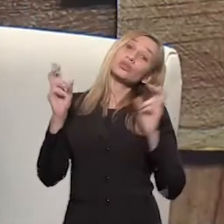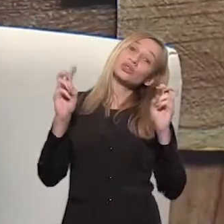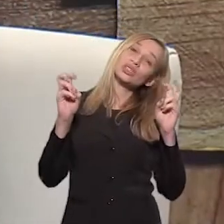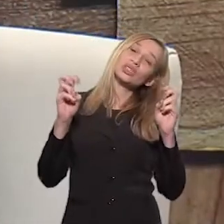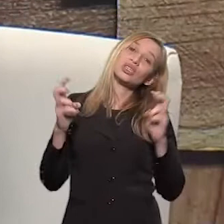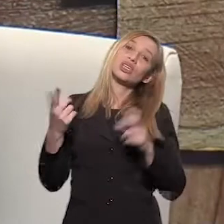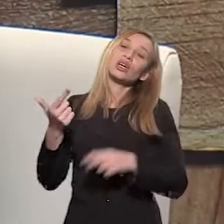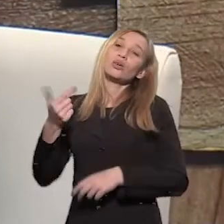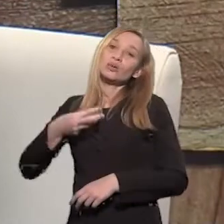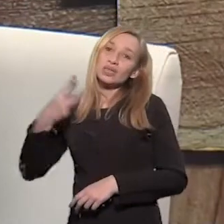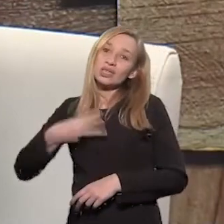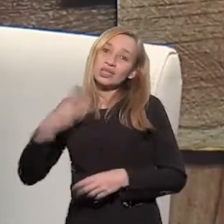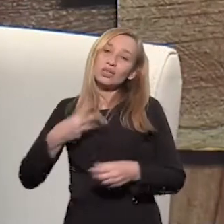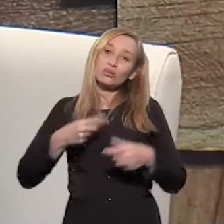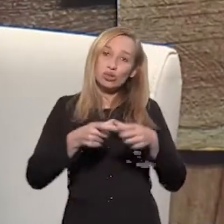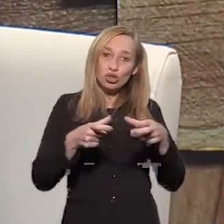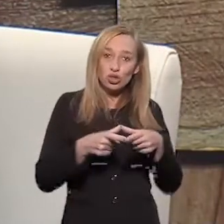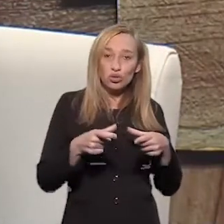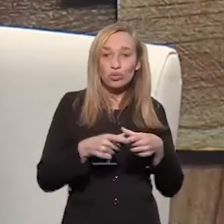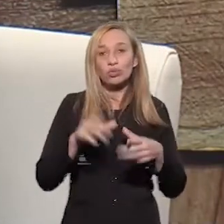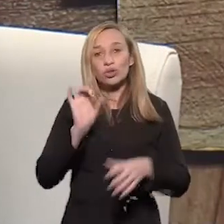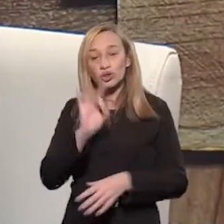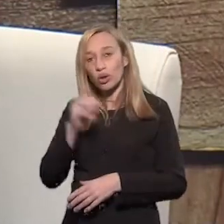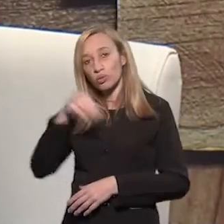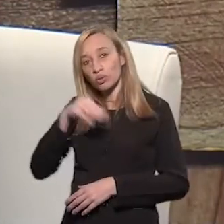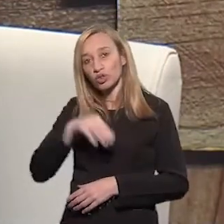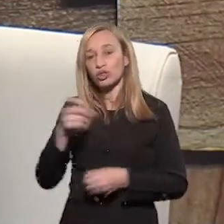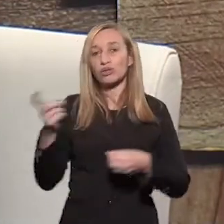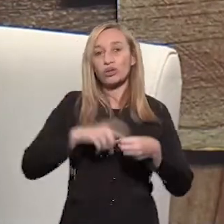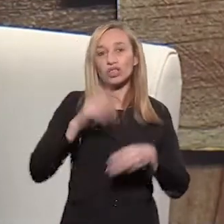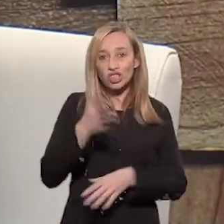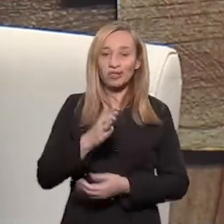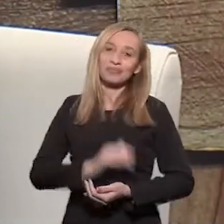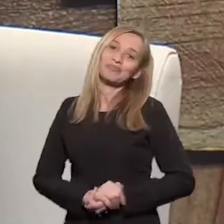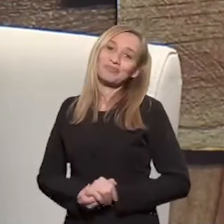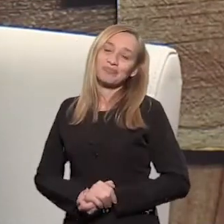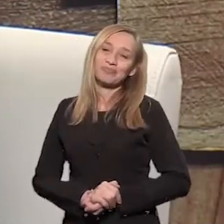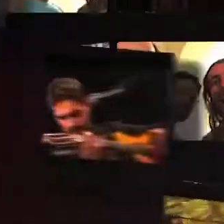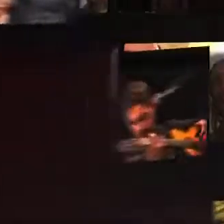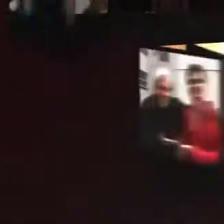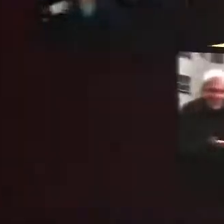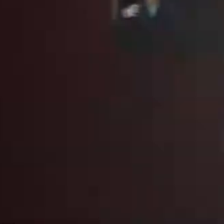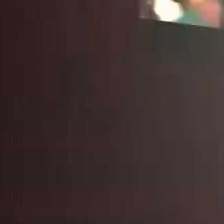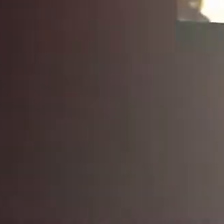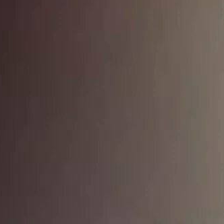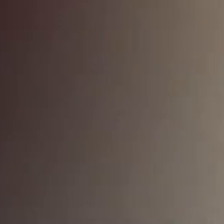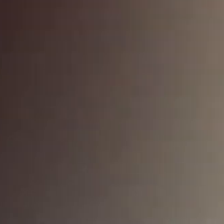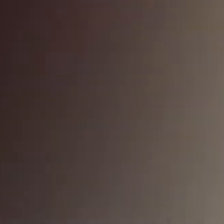falando sobre o terceiro disco no próximo bloco. É só um minutinho, a gente volta já já.